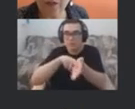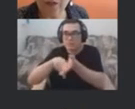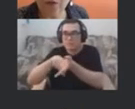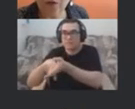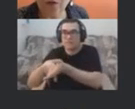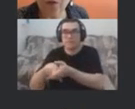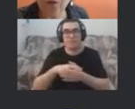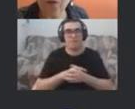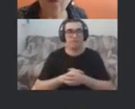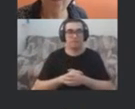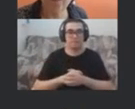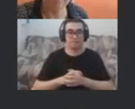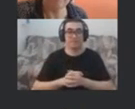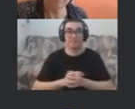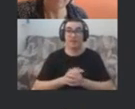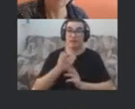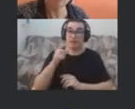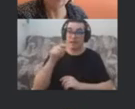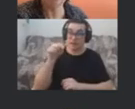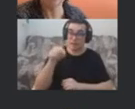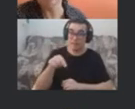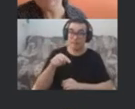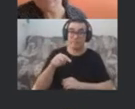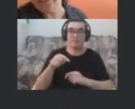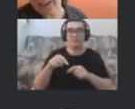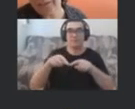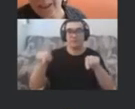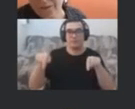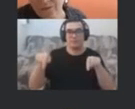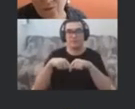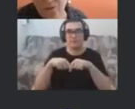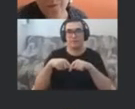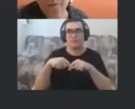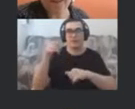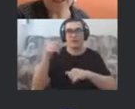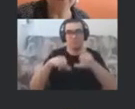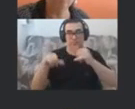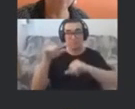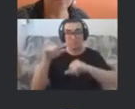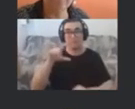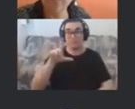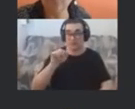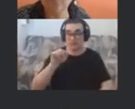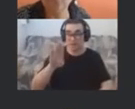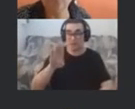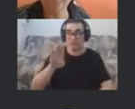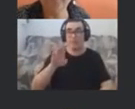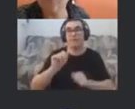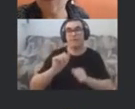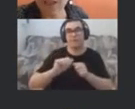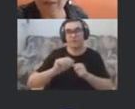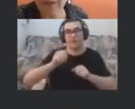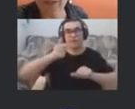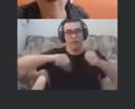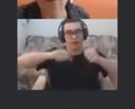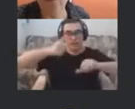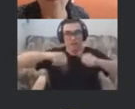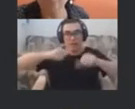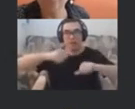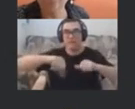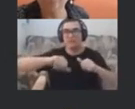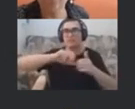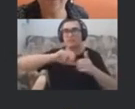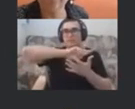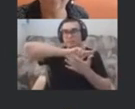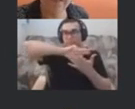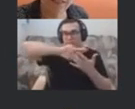No nosso laboratório, nós trabalhamos com análise de elementos, tá? Então, os elementos são os elementos da tabela